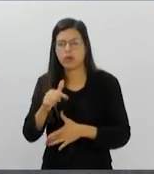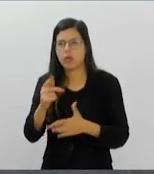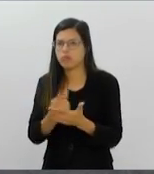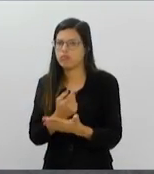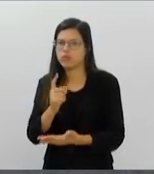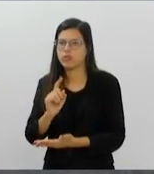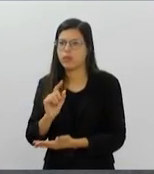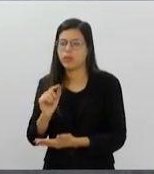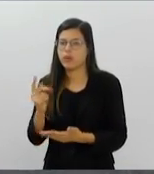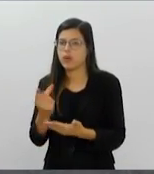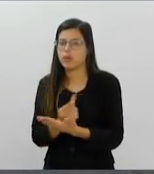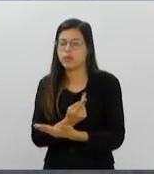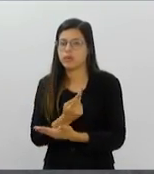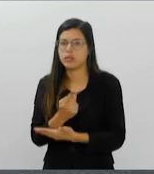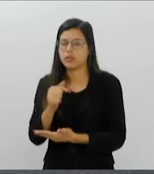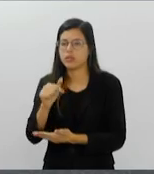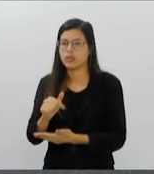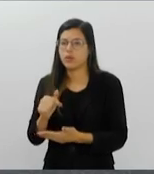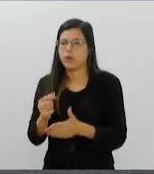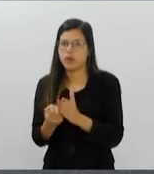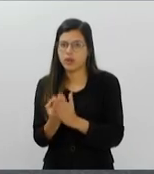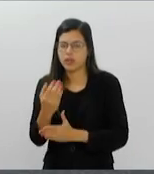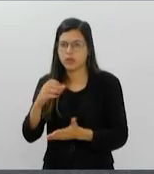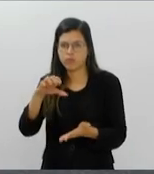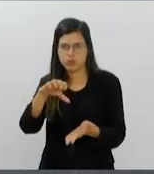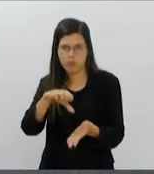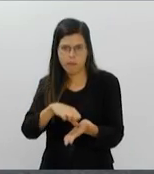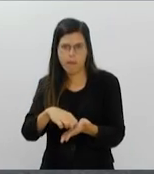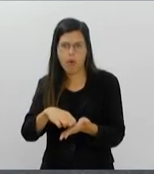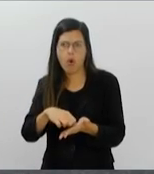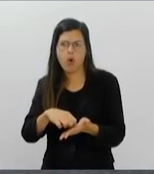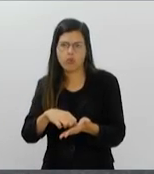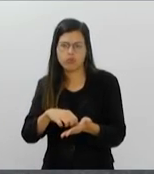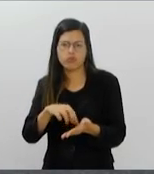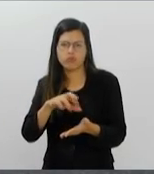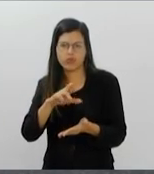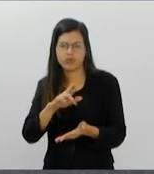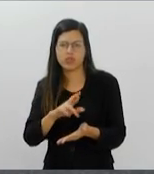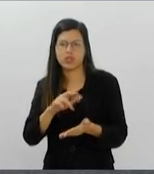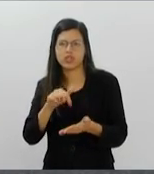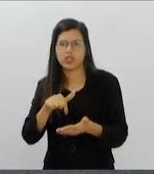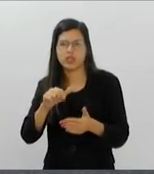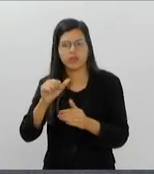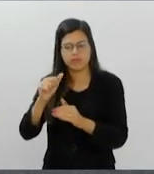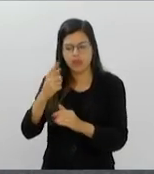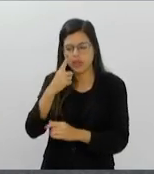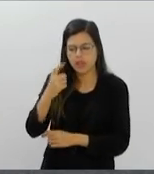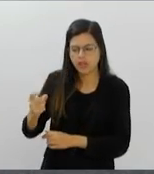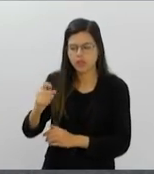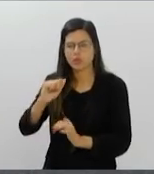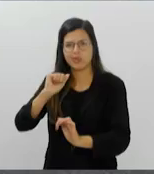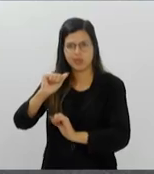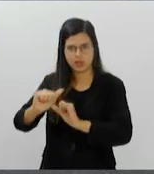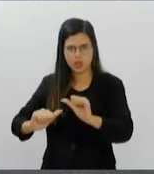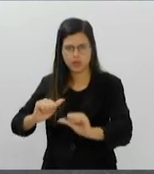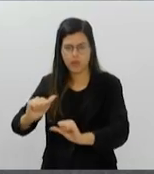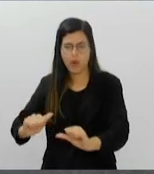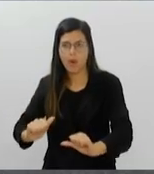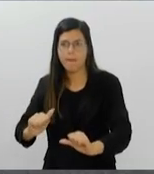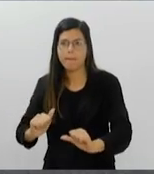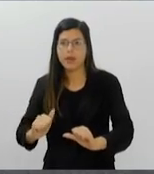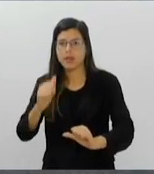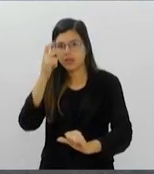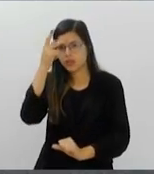de um polo reciclador de Gramacho, mas que está bastante abandonado, e os catadores sofrem muito